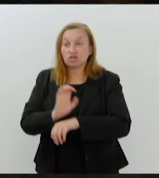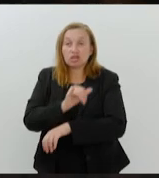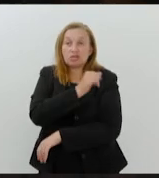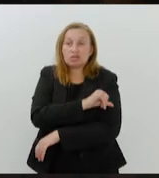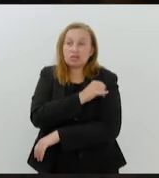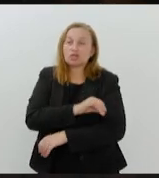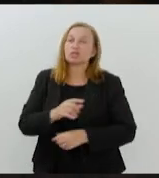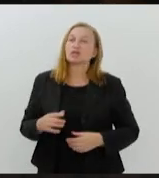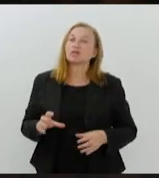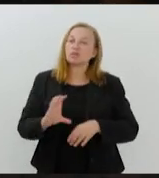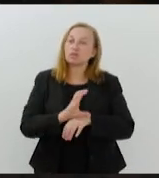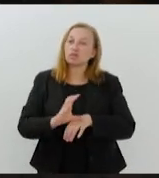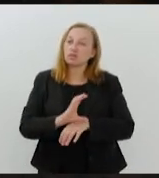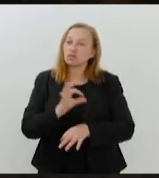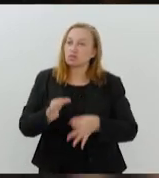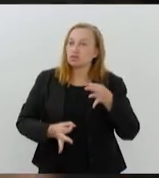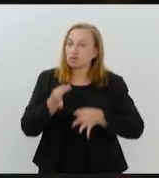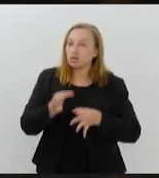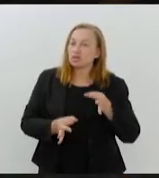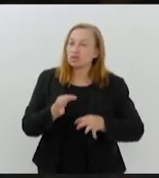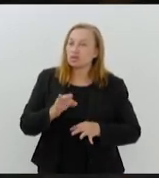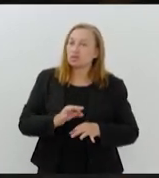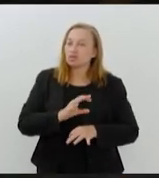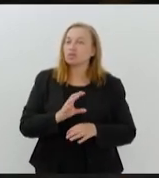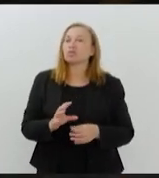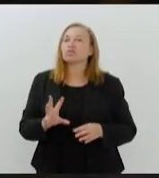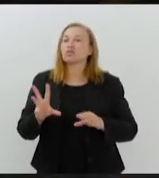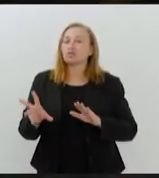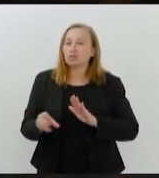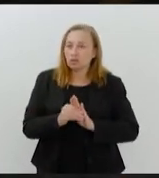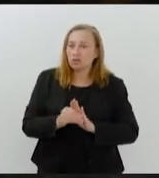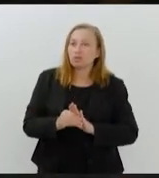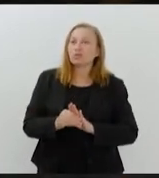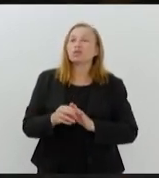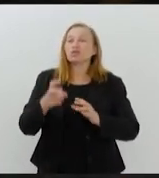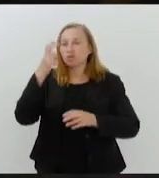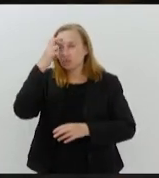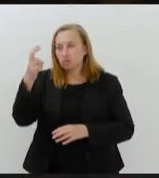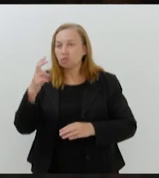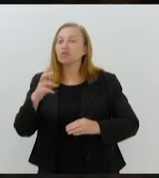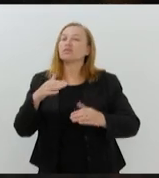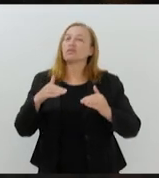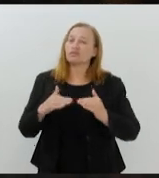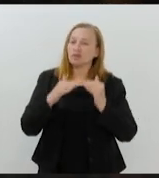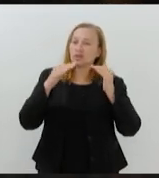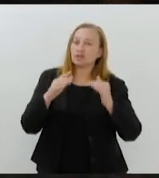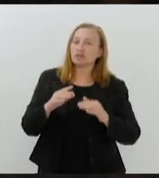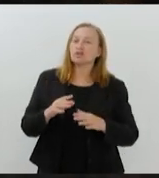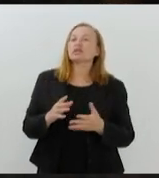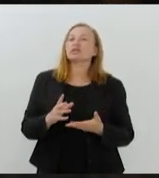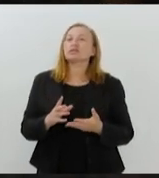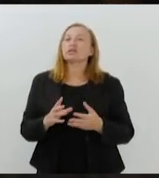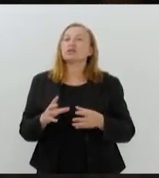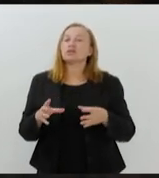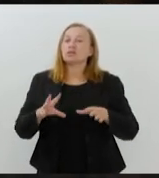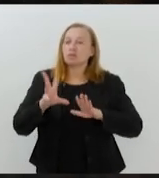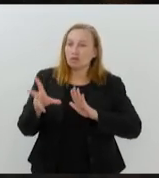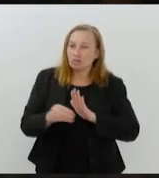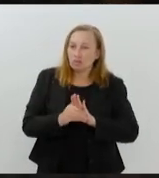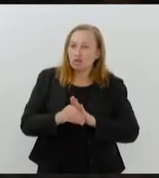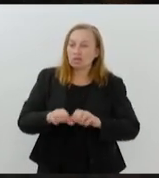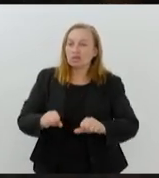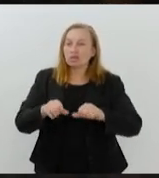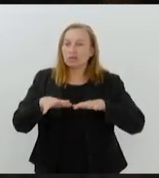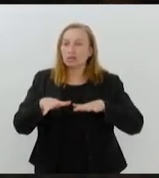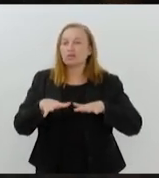comissões de Constituição e Justiça pela constitucionalidade com emendas de cultura favorável, com as emendas da Comissão de Constituição e Justiça de Assuntos